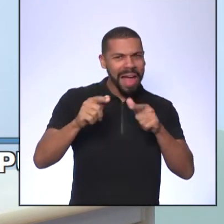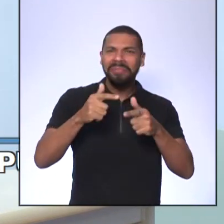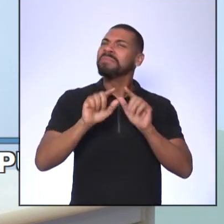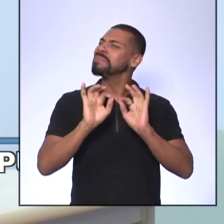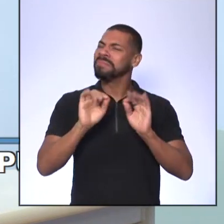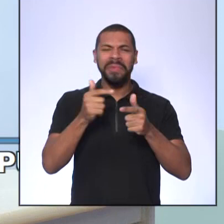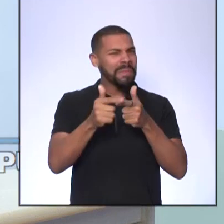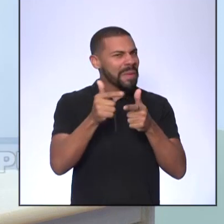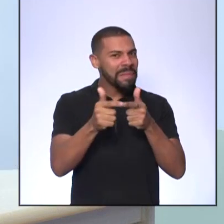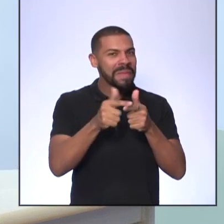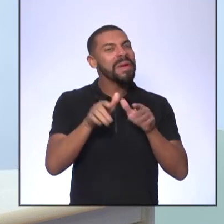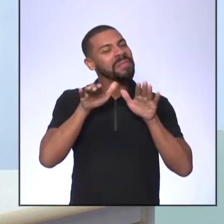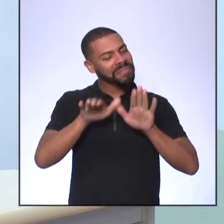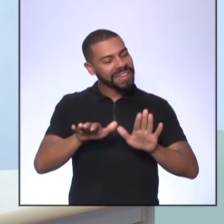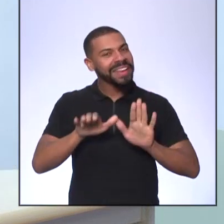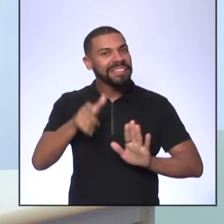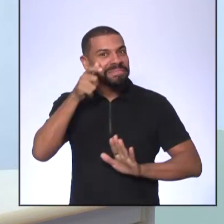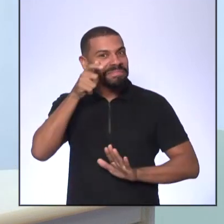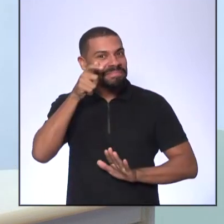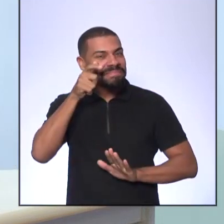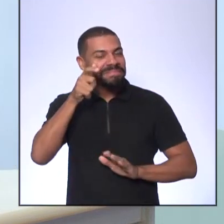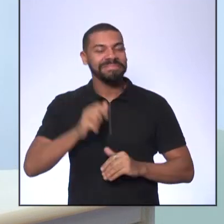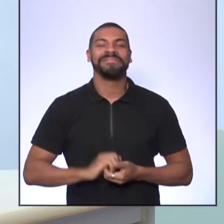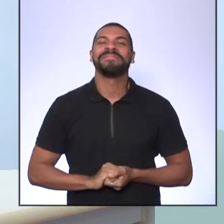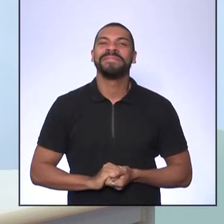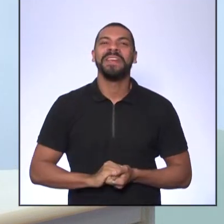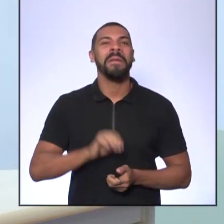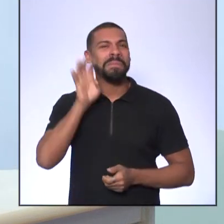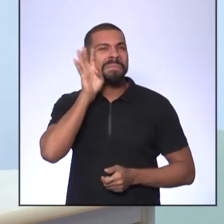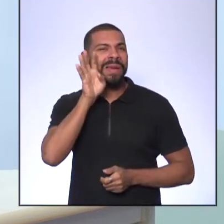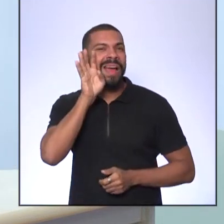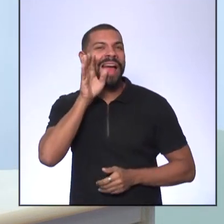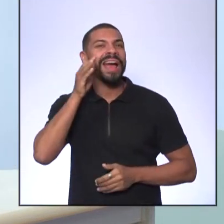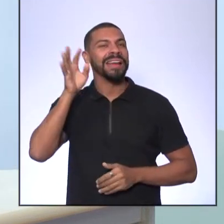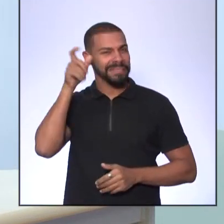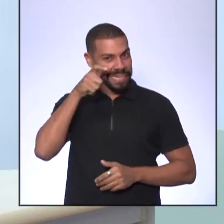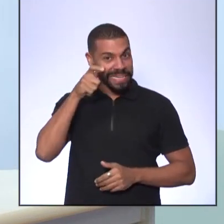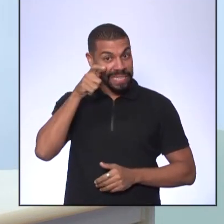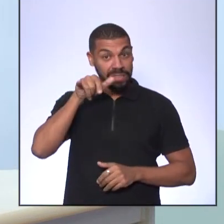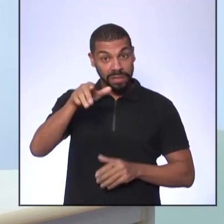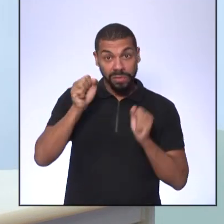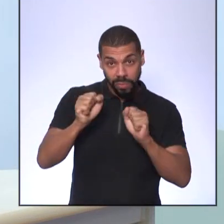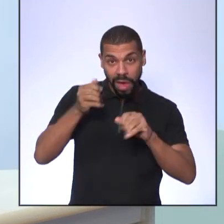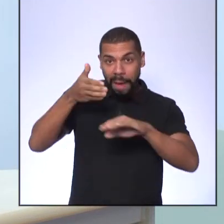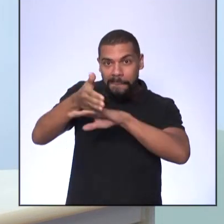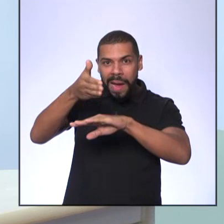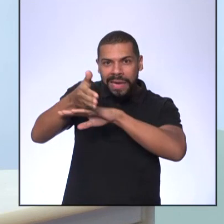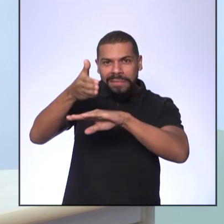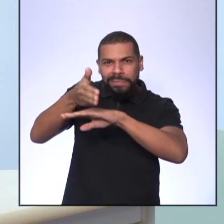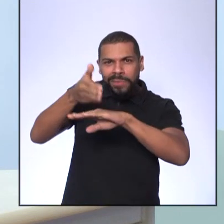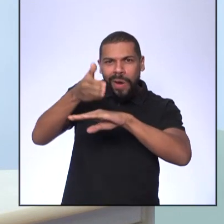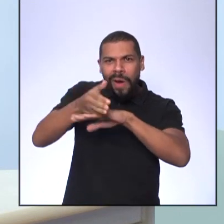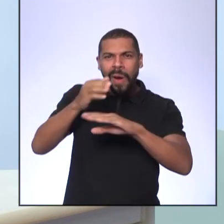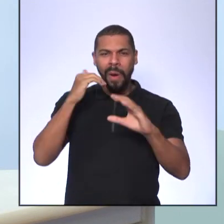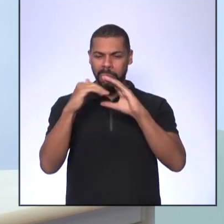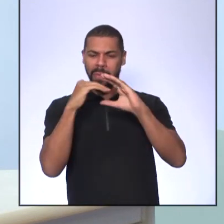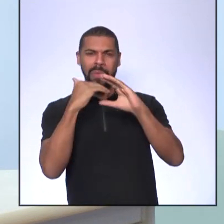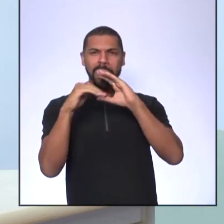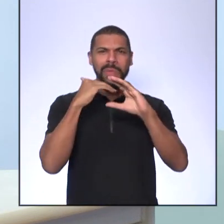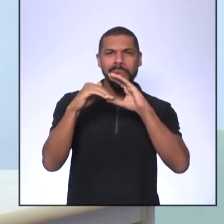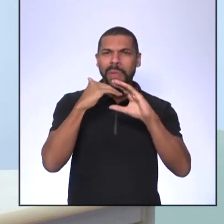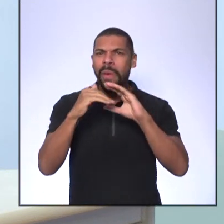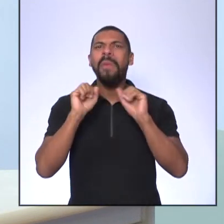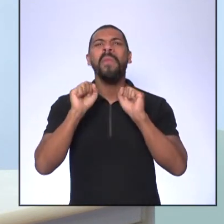do médio, não tem problema, fique aqui com a gente que vai ser uma discussão bem interessante. Quem puder, participa do nosso chat, manda pergunta,